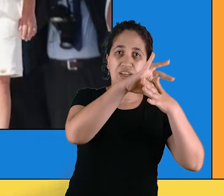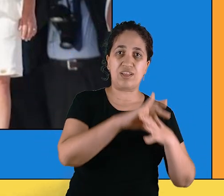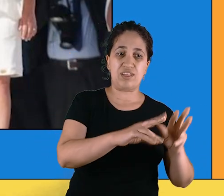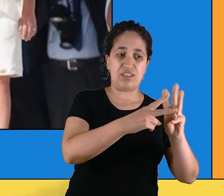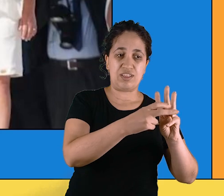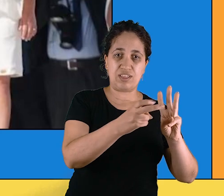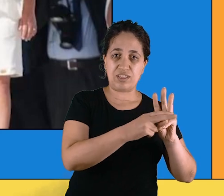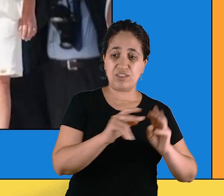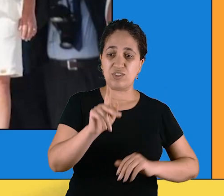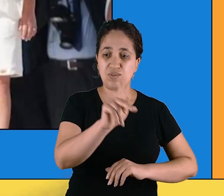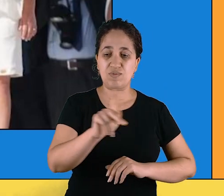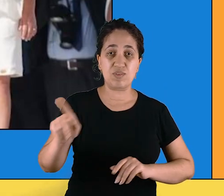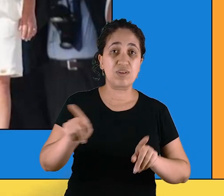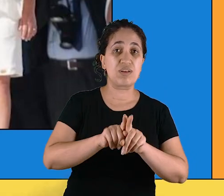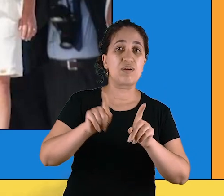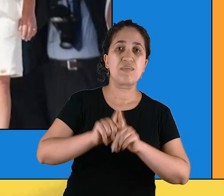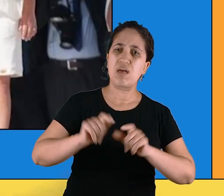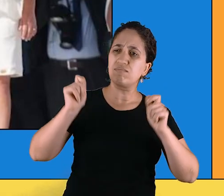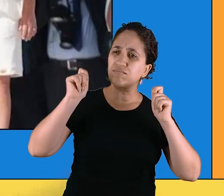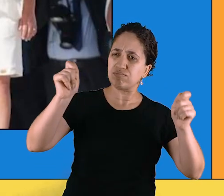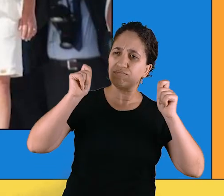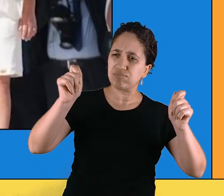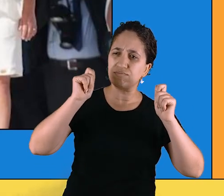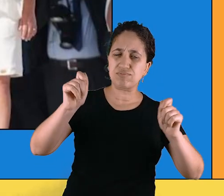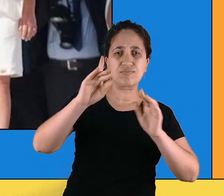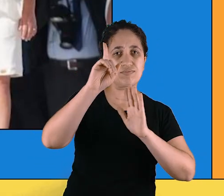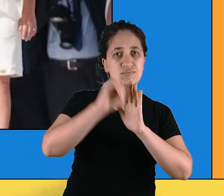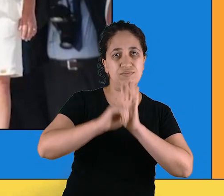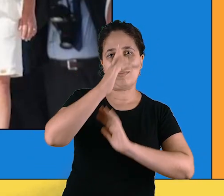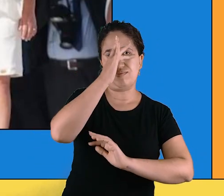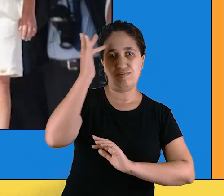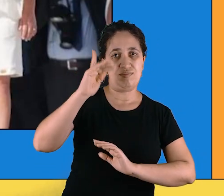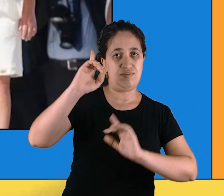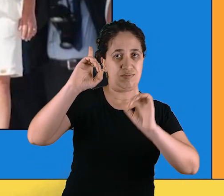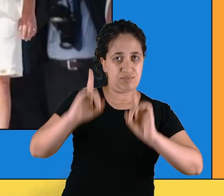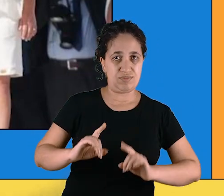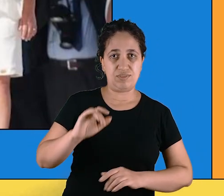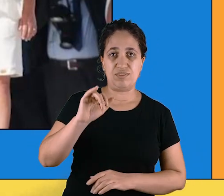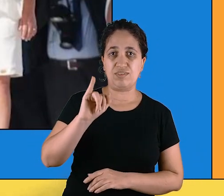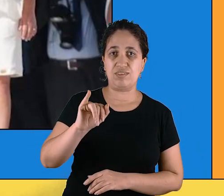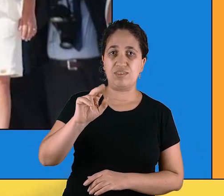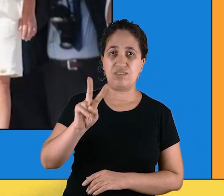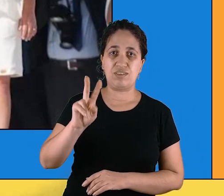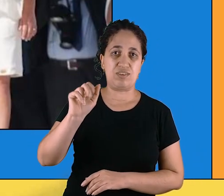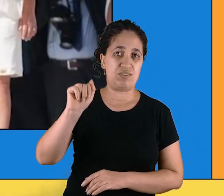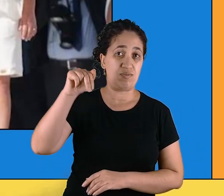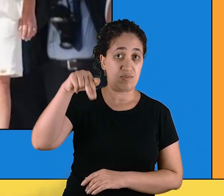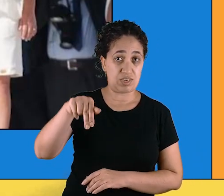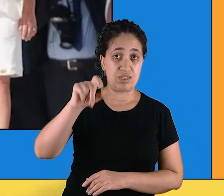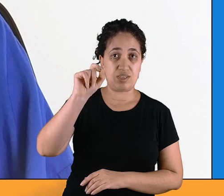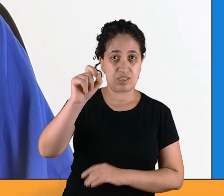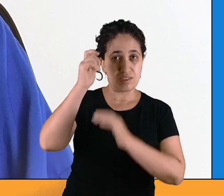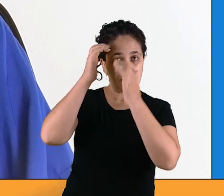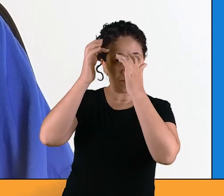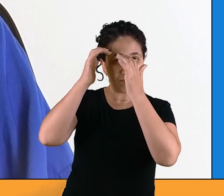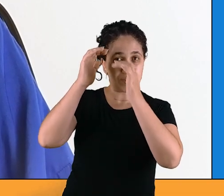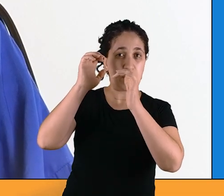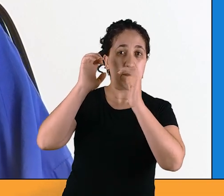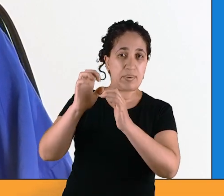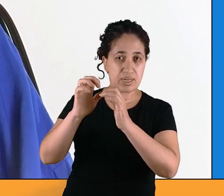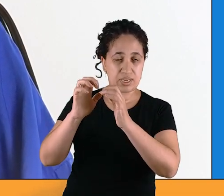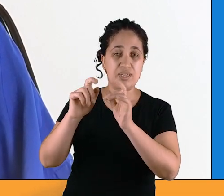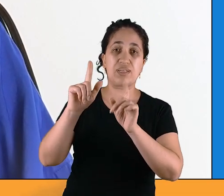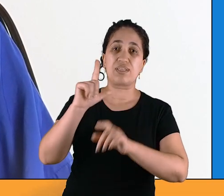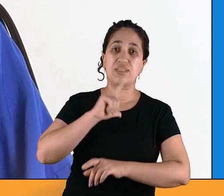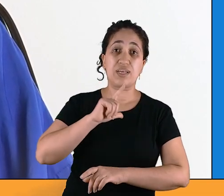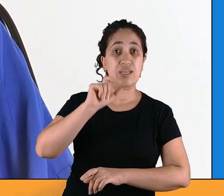um professor, estava também um ativista dos direitos da pessoa com deficiência. O Ivan Barón, que é uma pessoa que tem paralisia